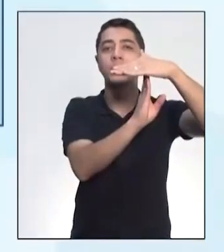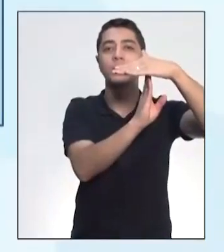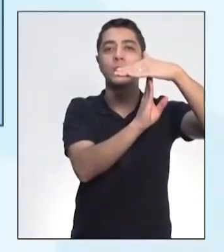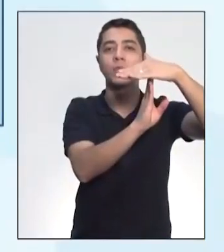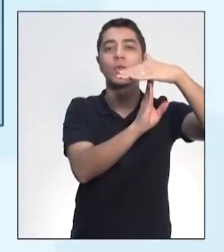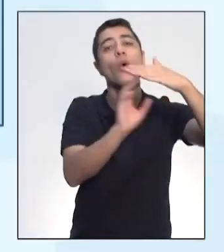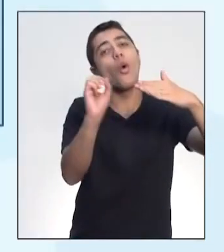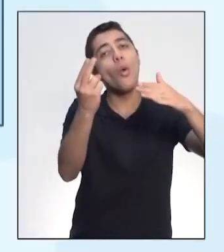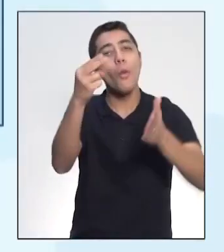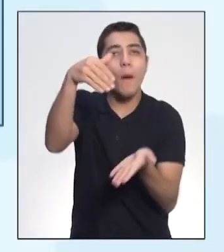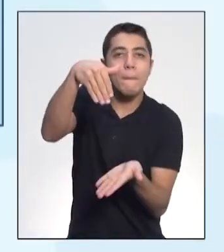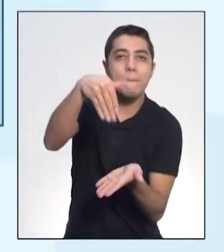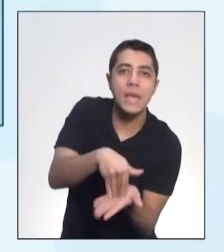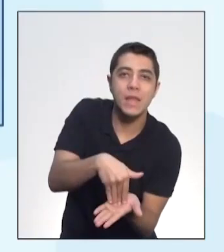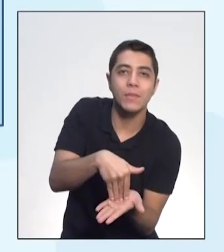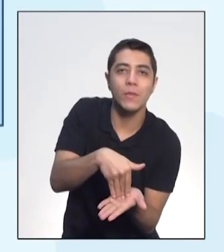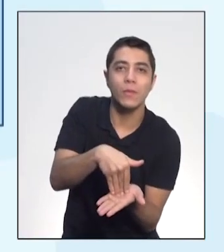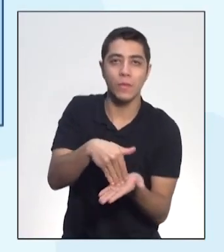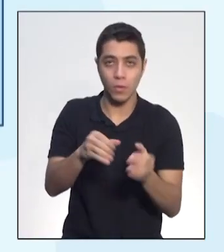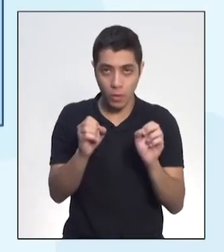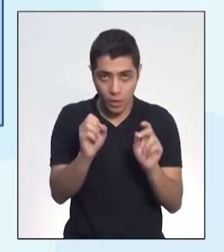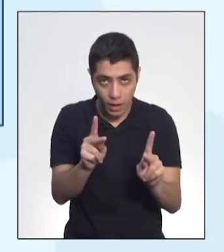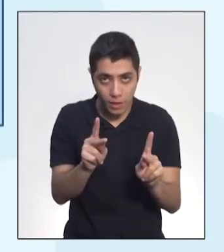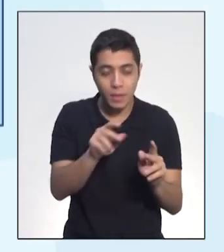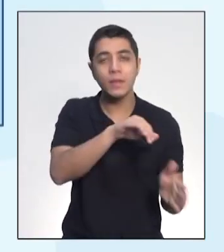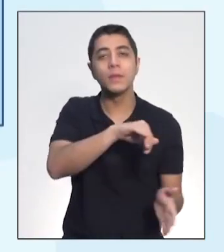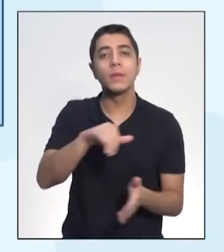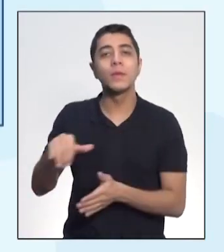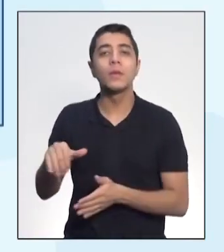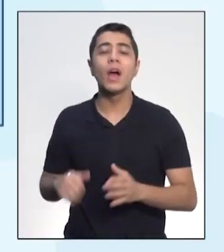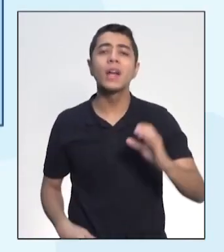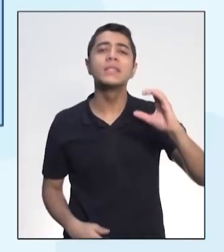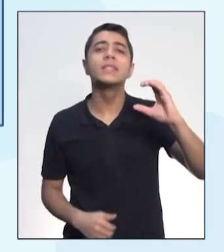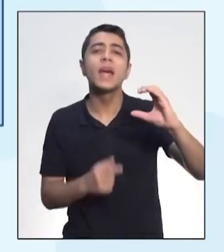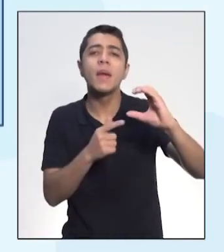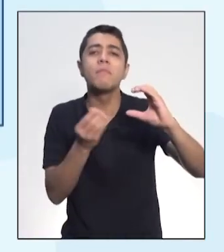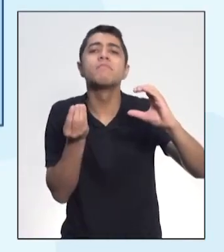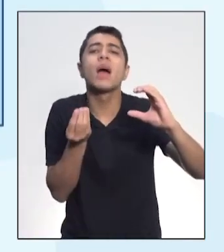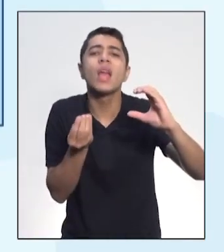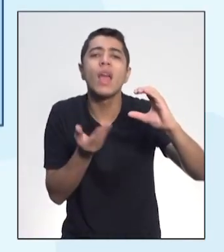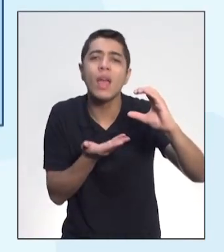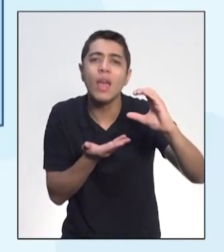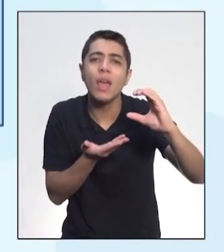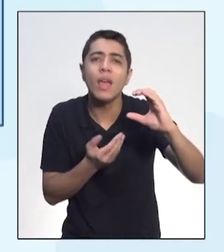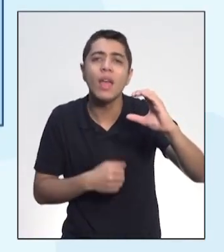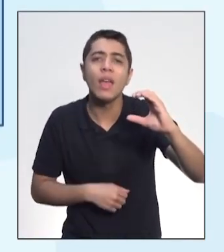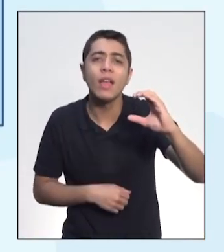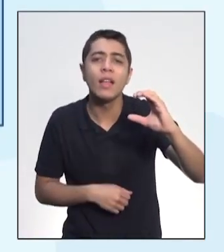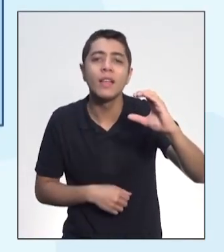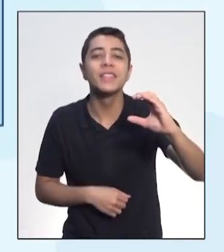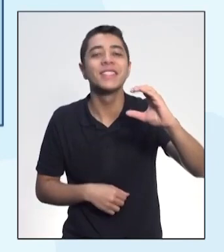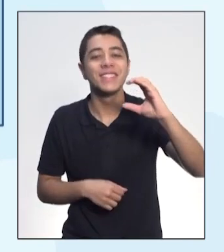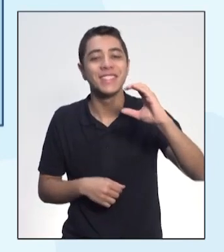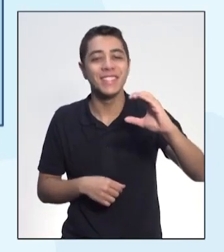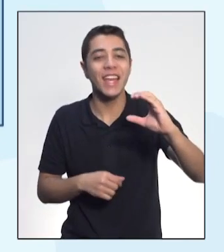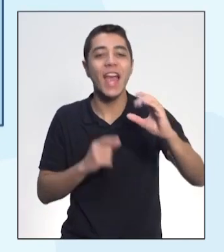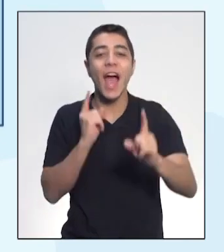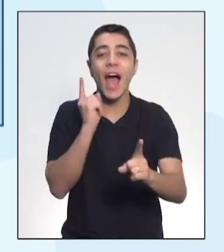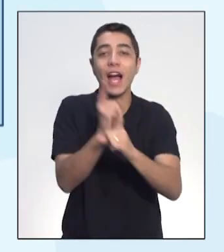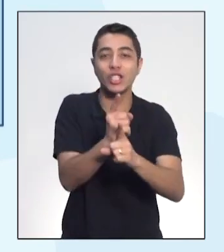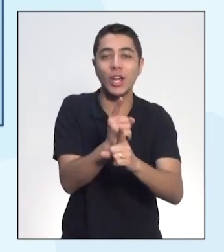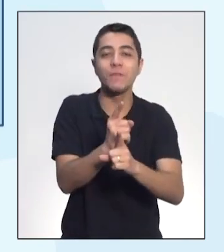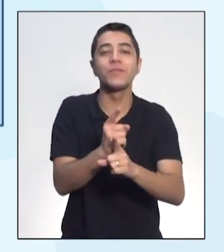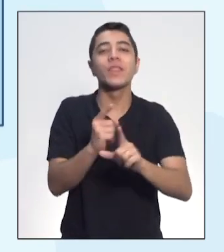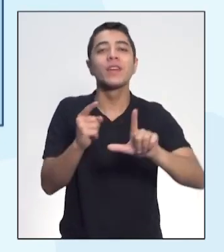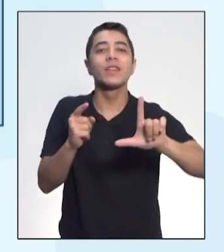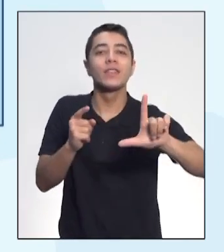O C, ele indica aonde cruza o eixo Y. Peraí, professora, na outra aula, quando você falou do incompleto, o